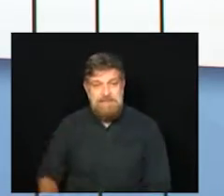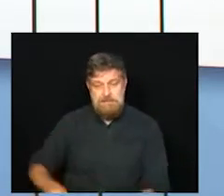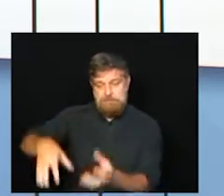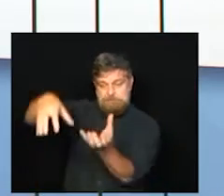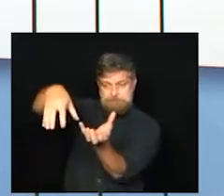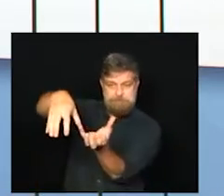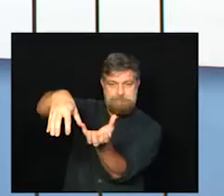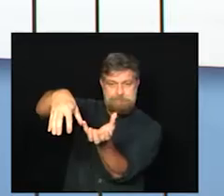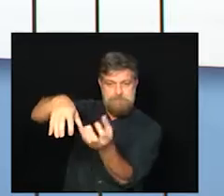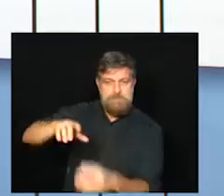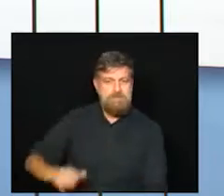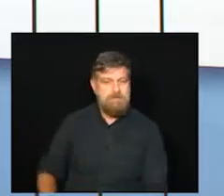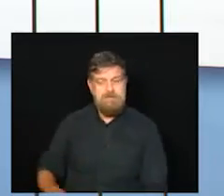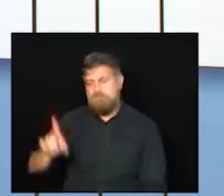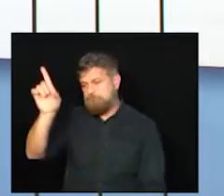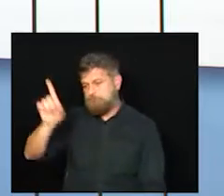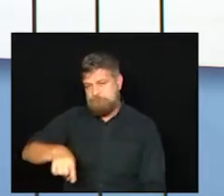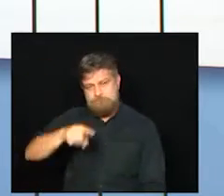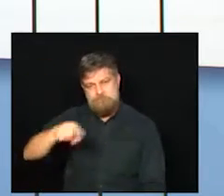e foi rejeitada por